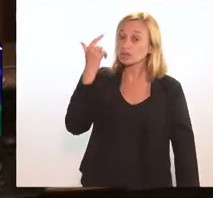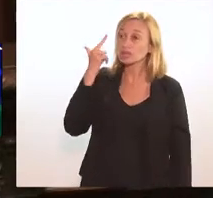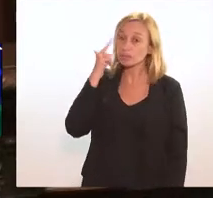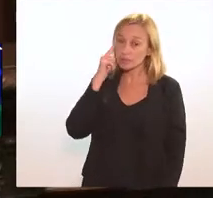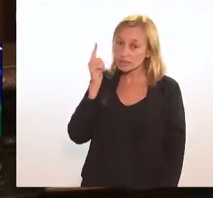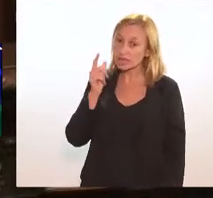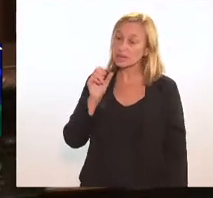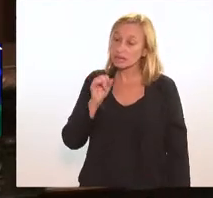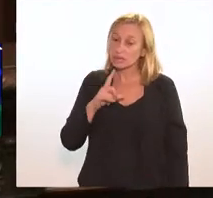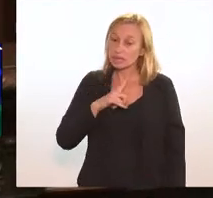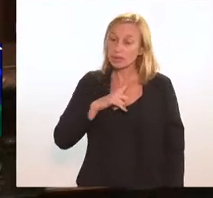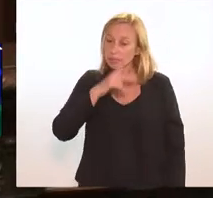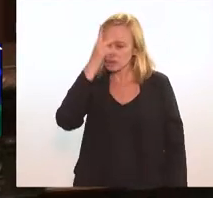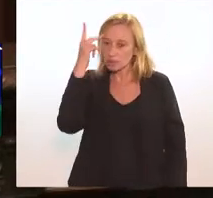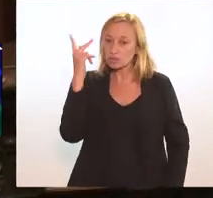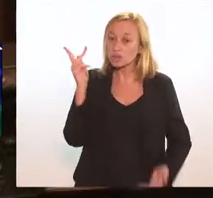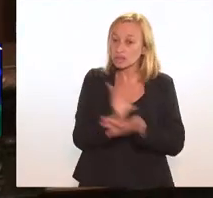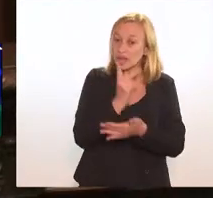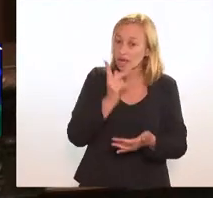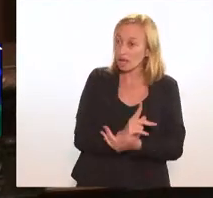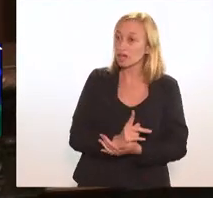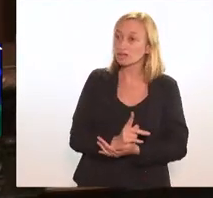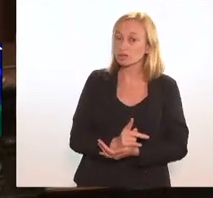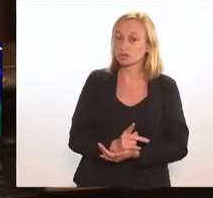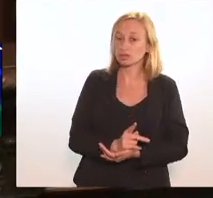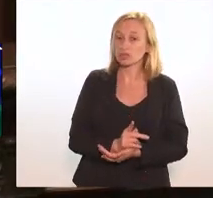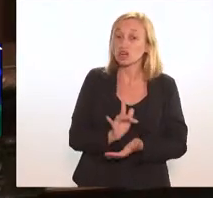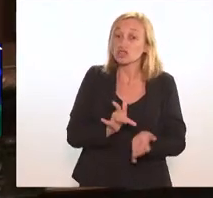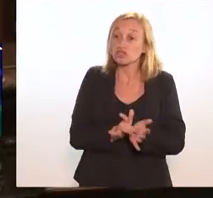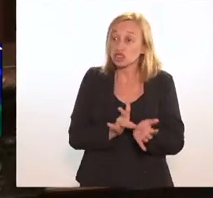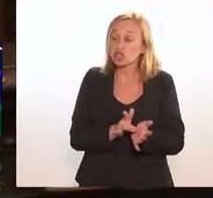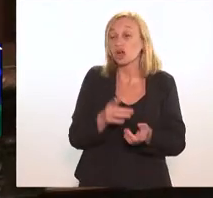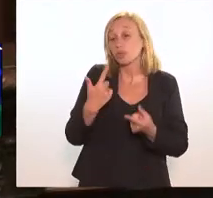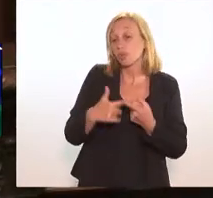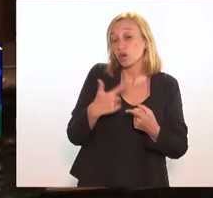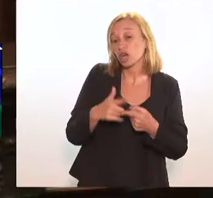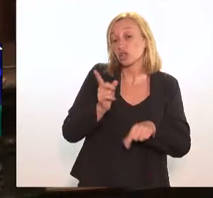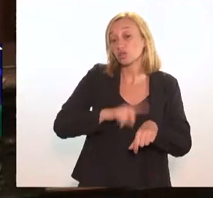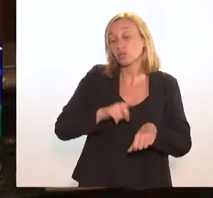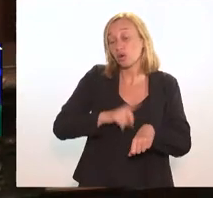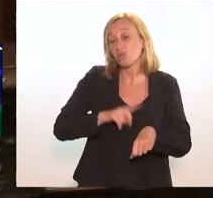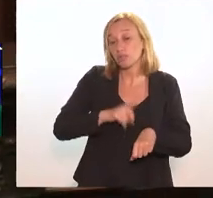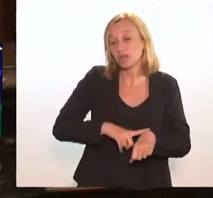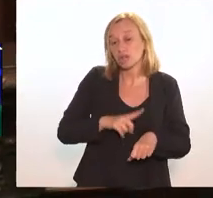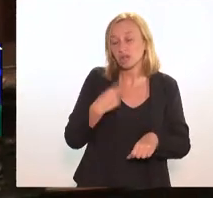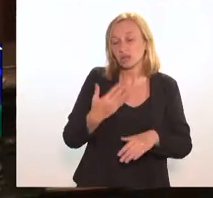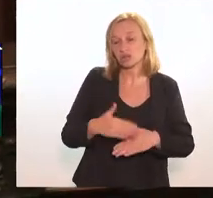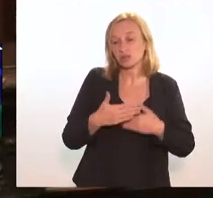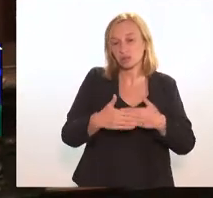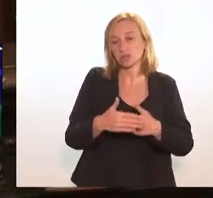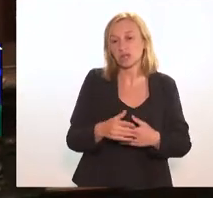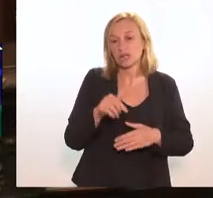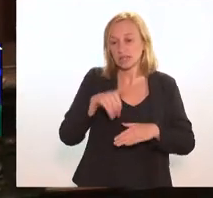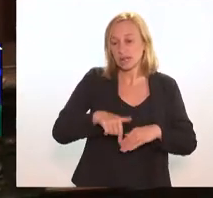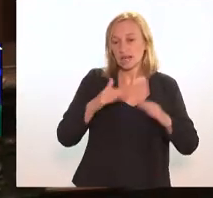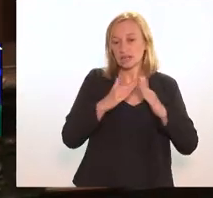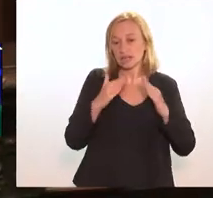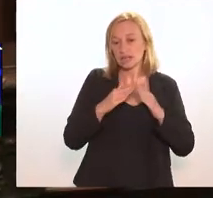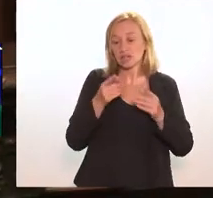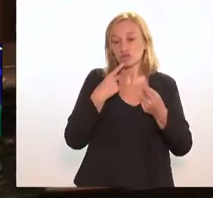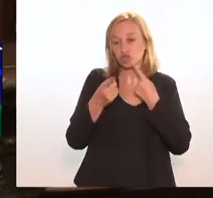alguém sabotando ele, porque evidentemente no momento que estamos levando, que essa casa aqui fez um